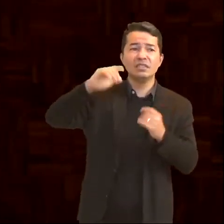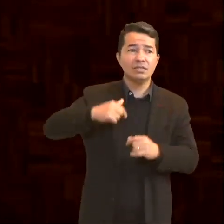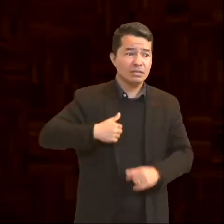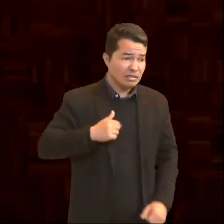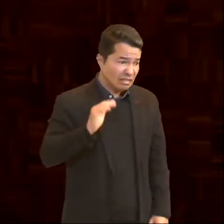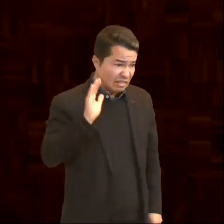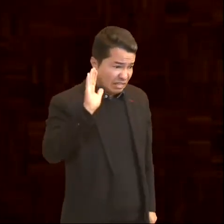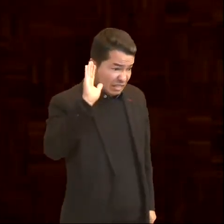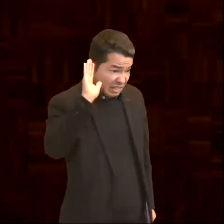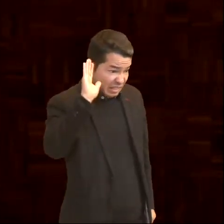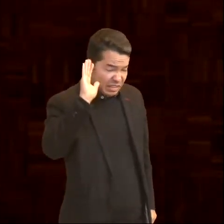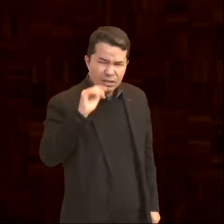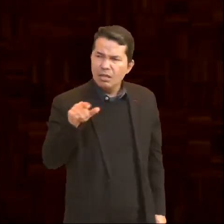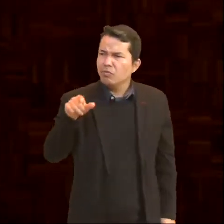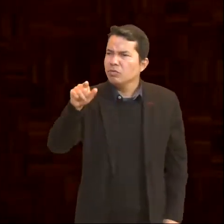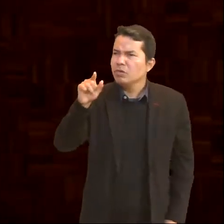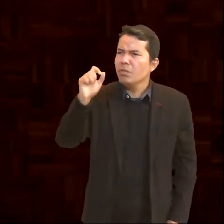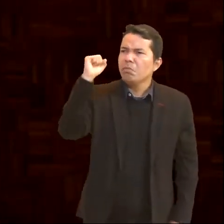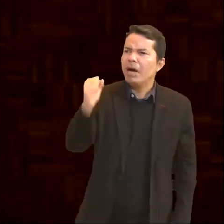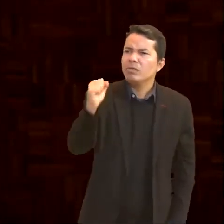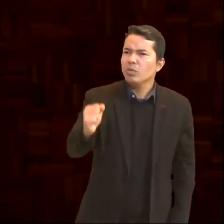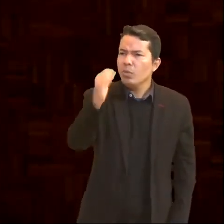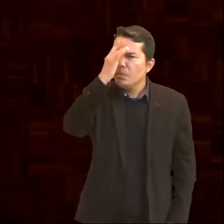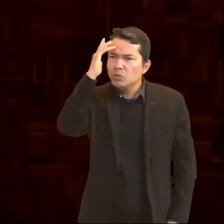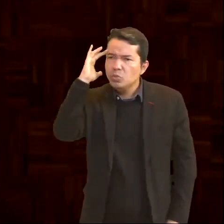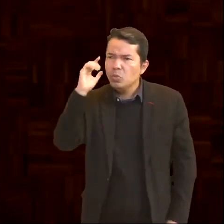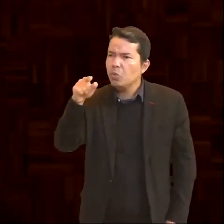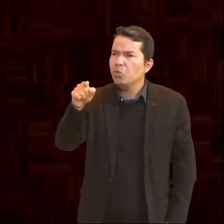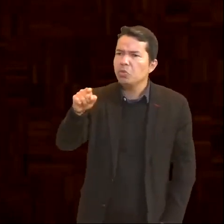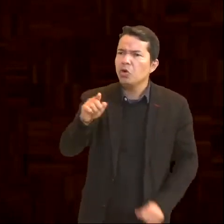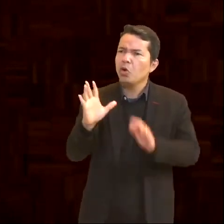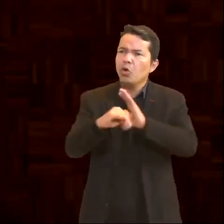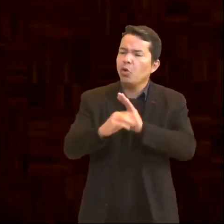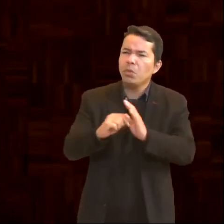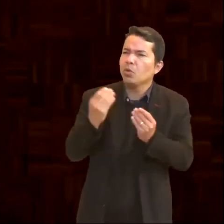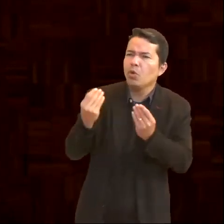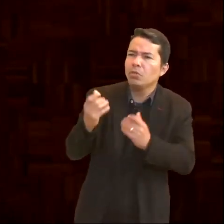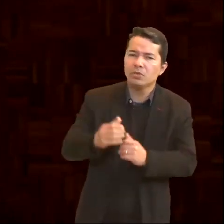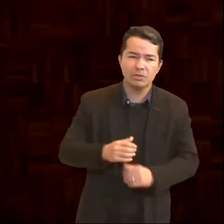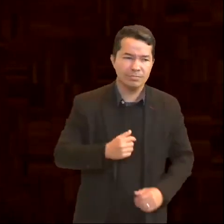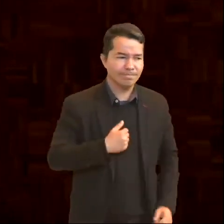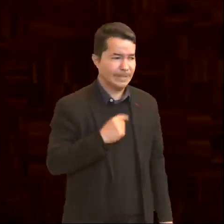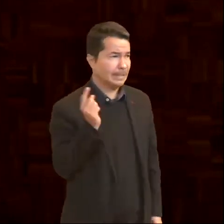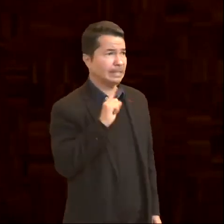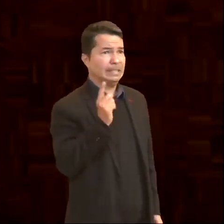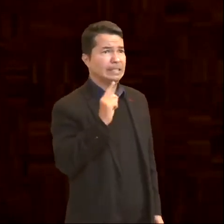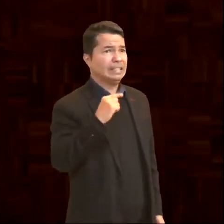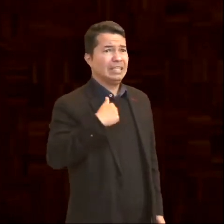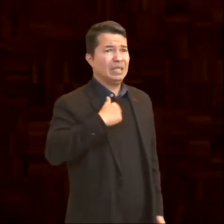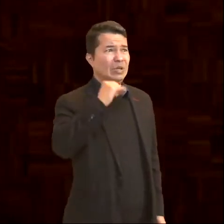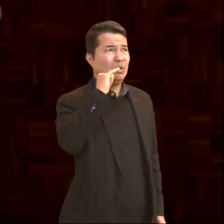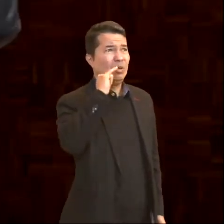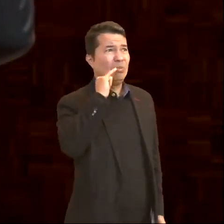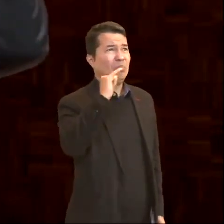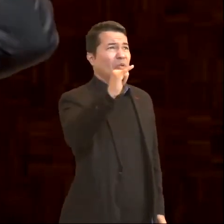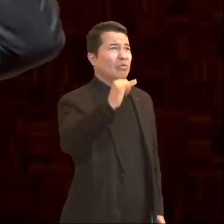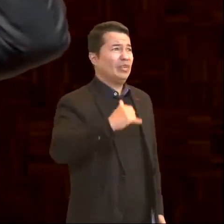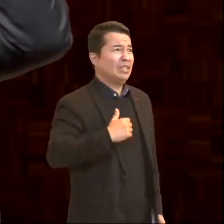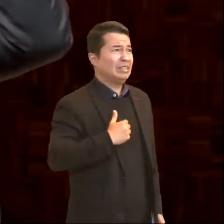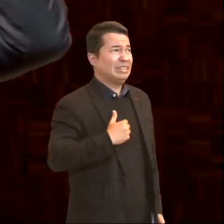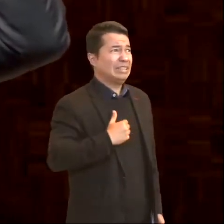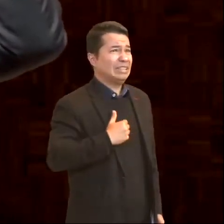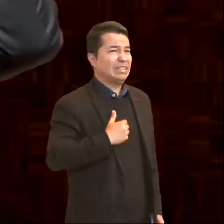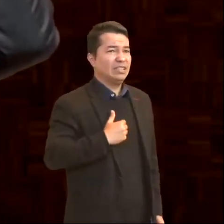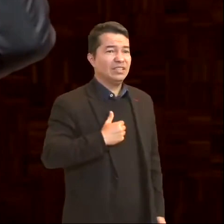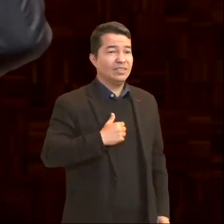sou profeta do Deus que criou o céu, a terra e o mar. Eu imagino os marinheiros botando a mão na cabeça assim,